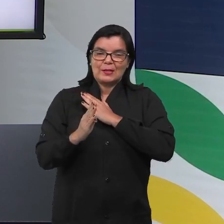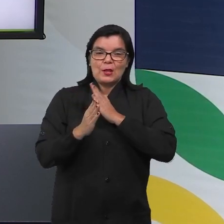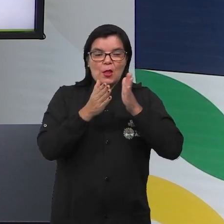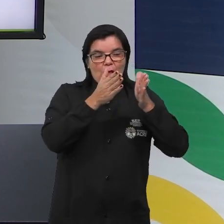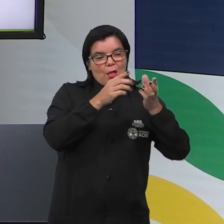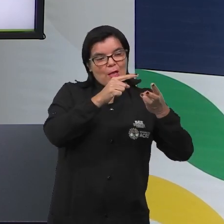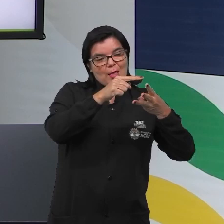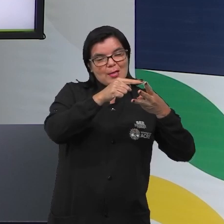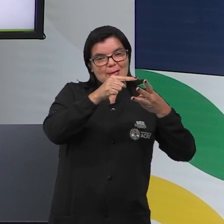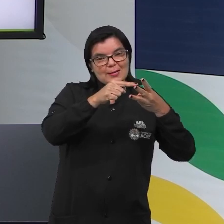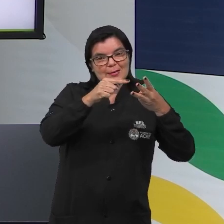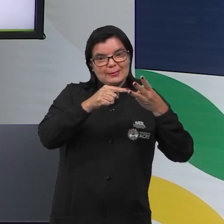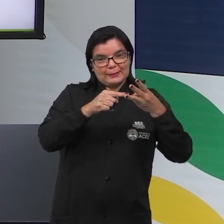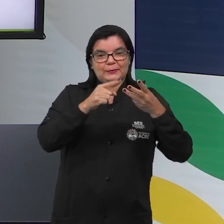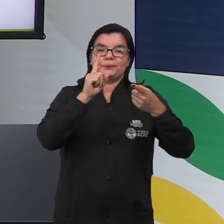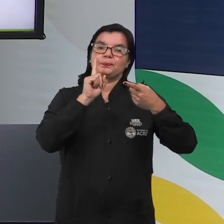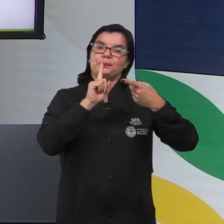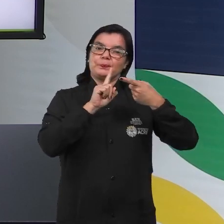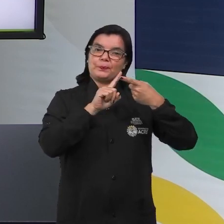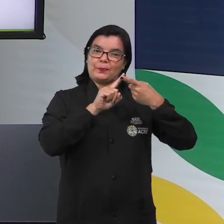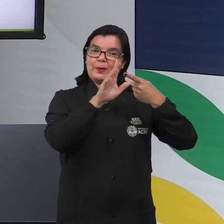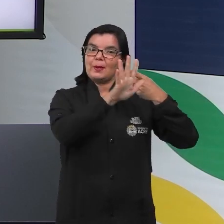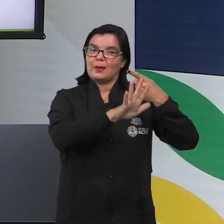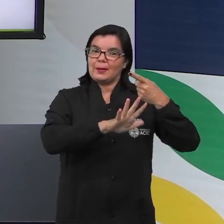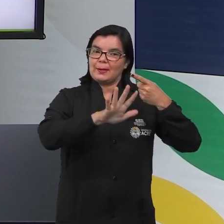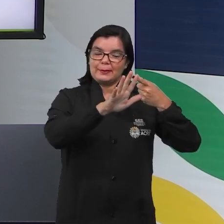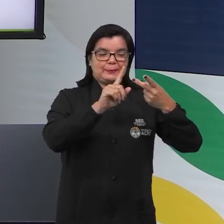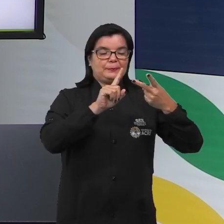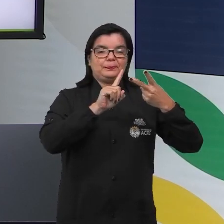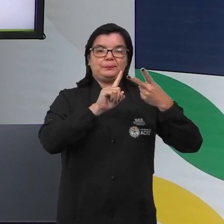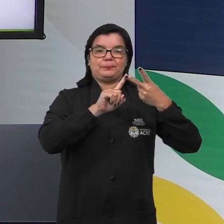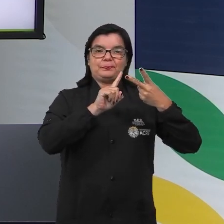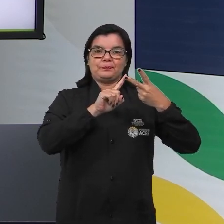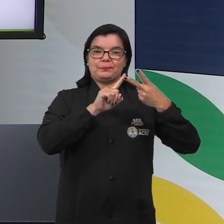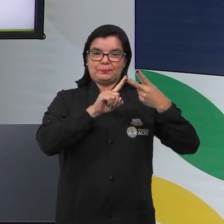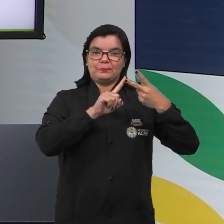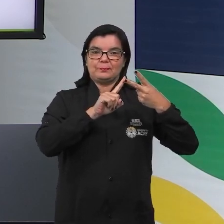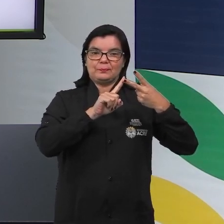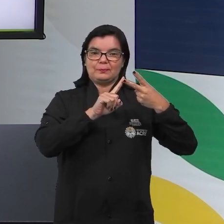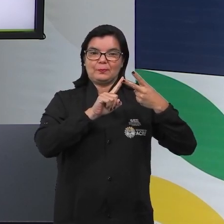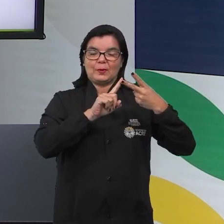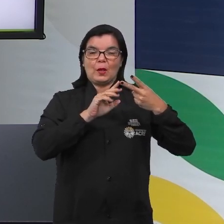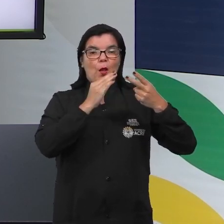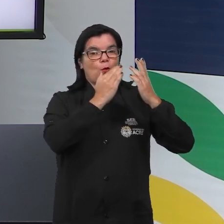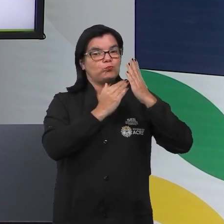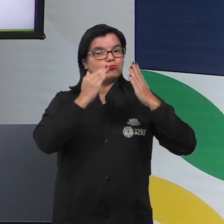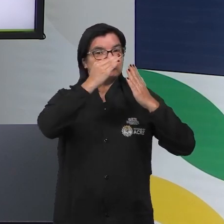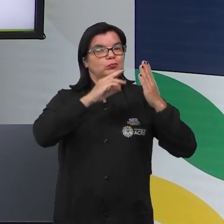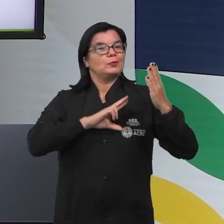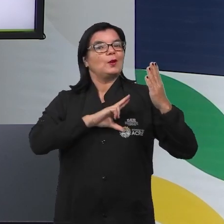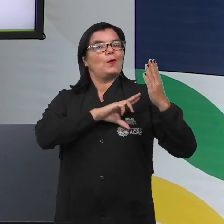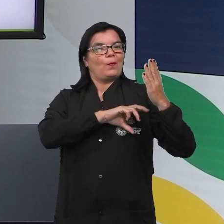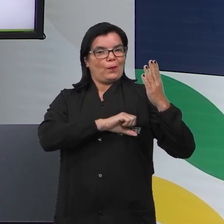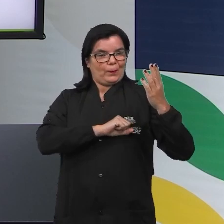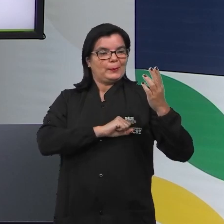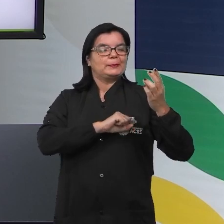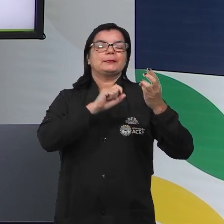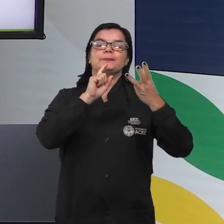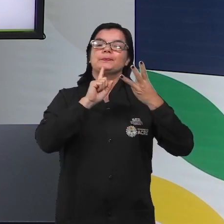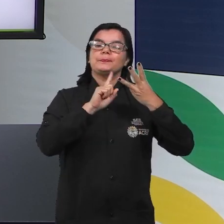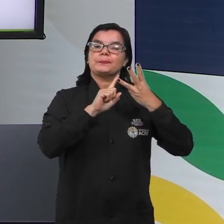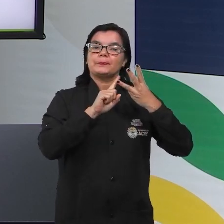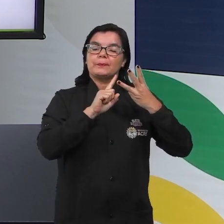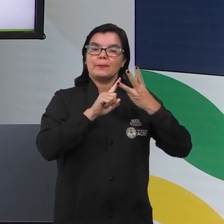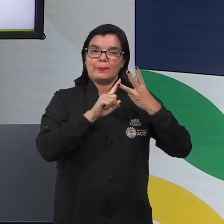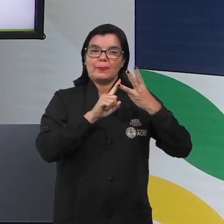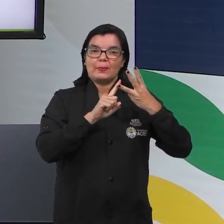dividida em 3 fases. Era nacional, era ultrarromântica, que é a fase ultrarromântica,